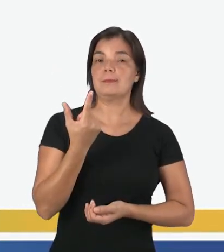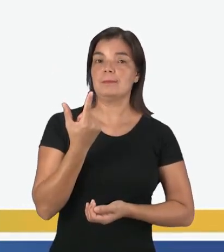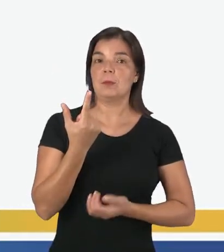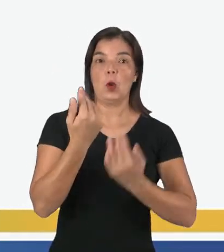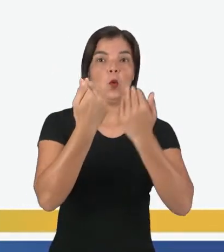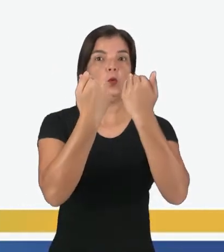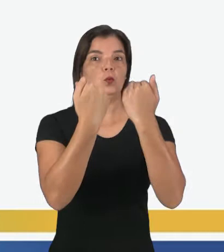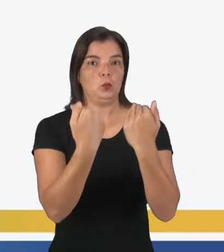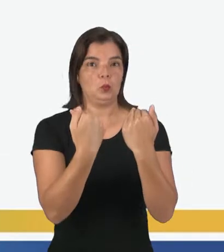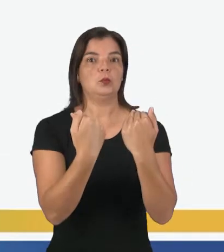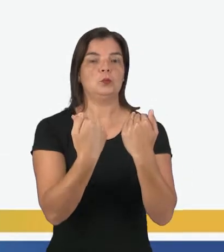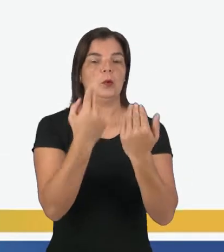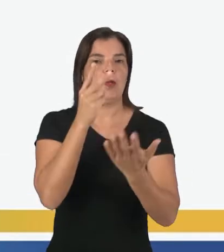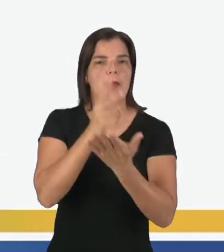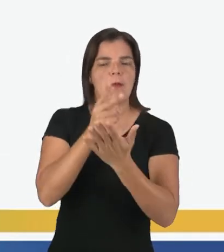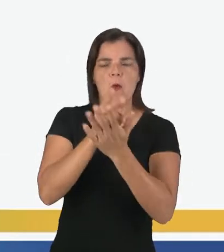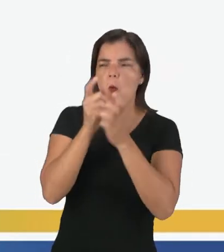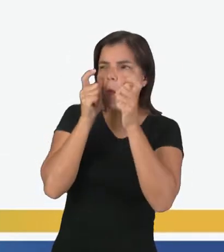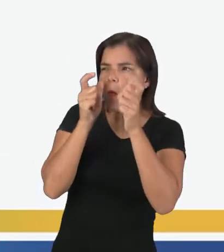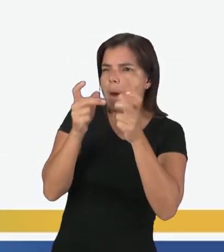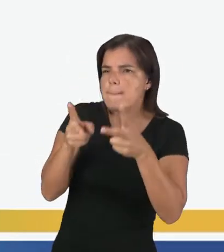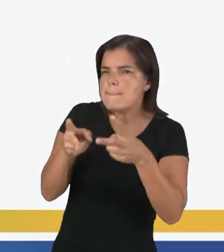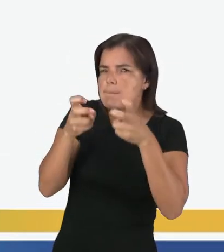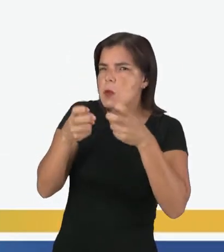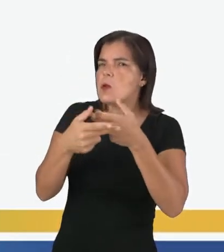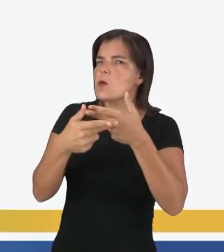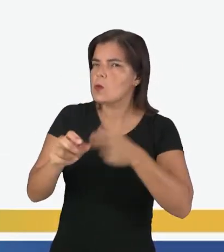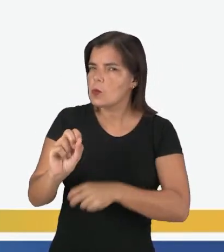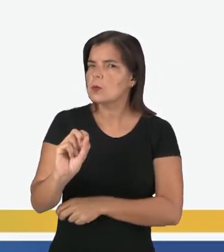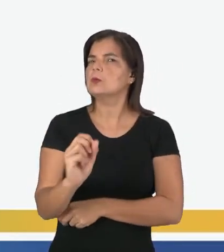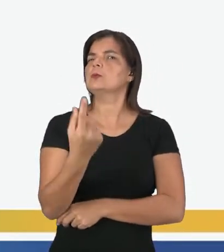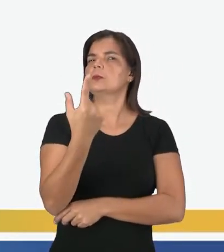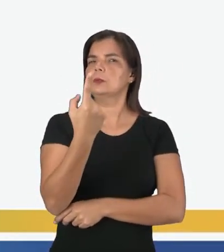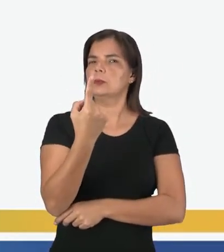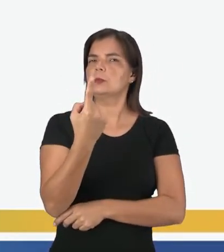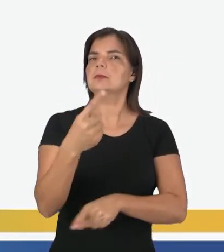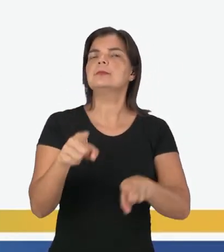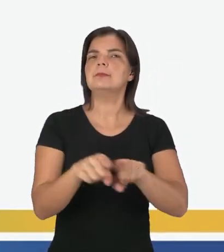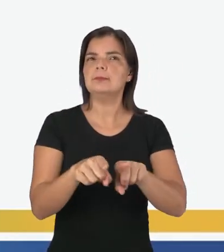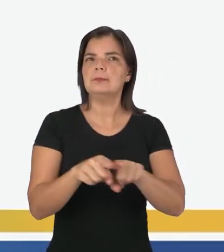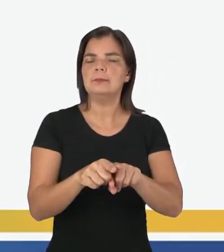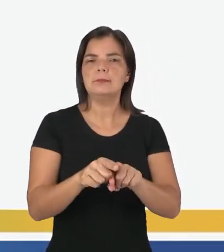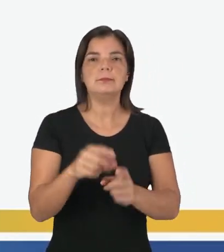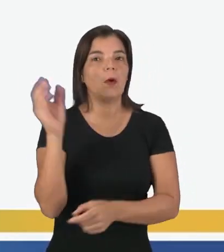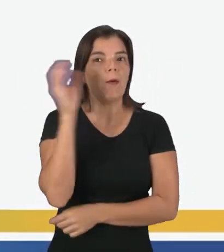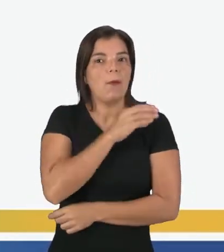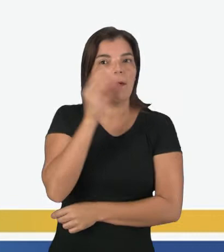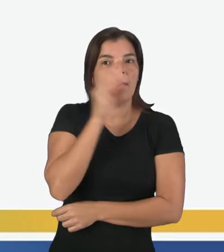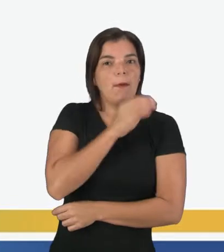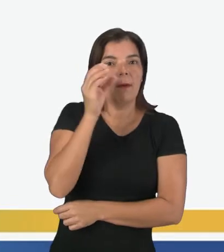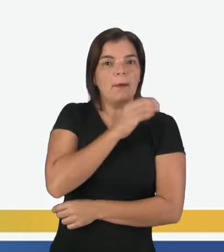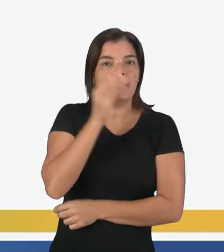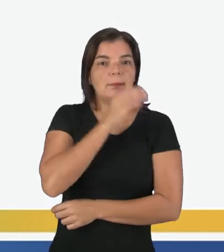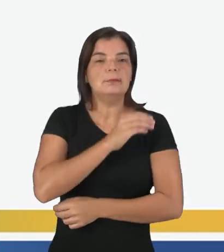O Curupira, sempre atento, percebe que tem algo estranho acontecendo.